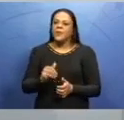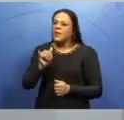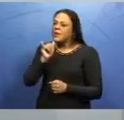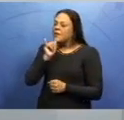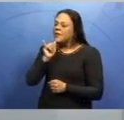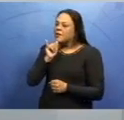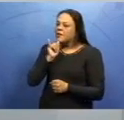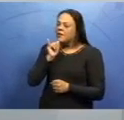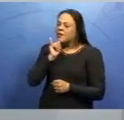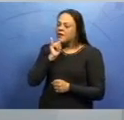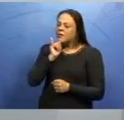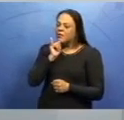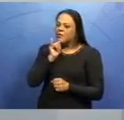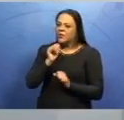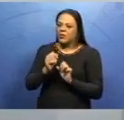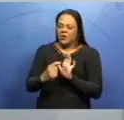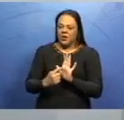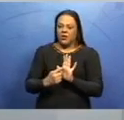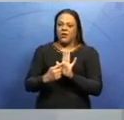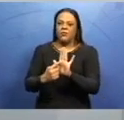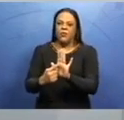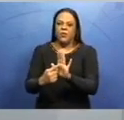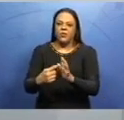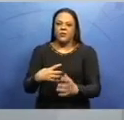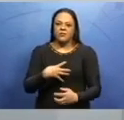Exemplos de verbos que indicam um estado: